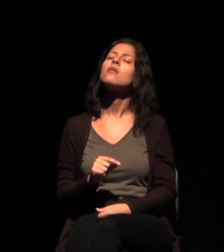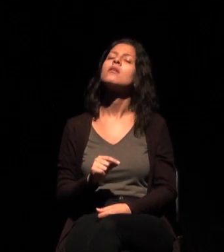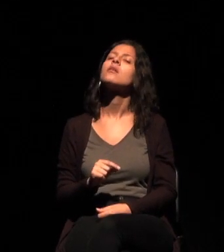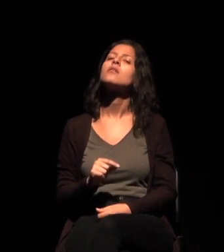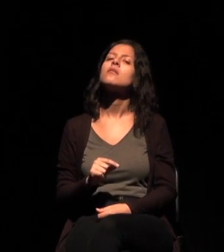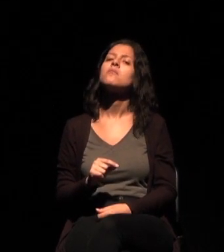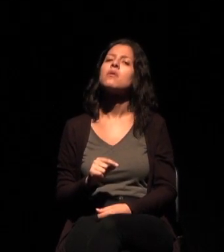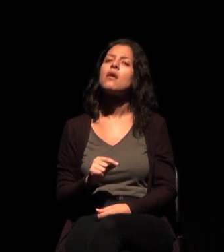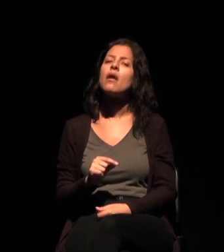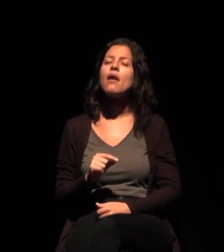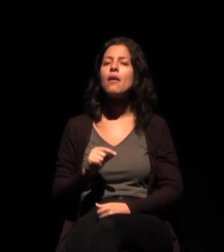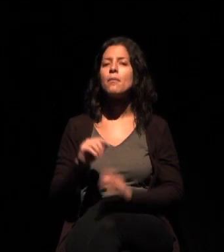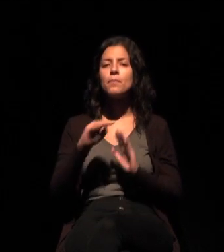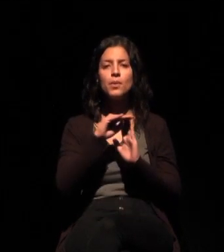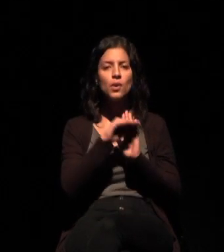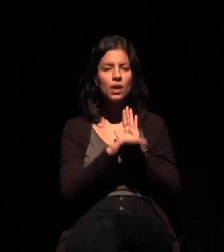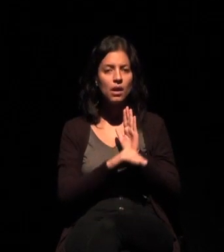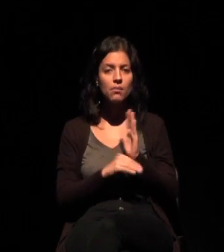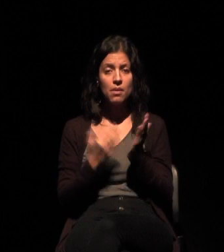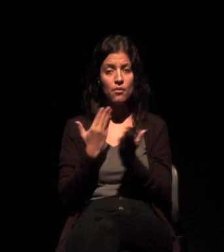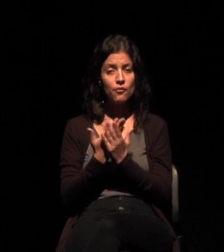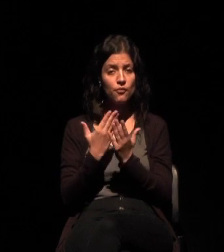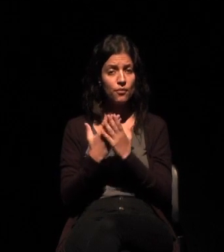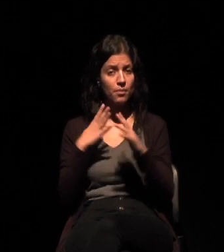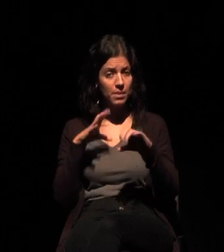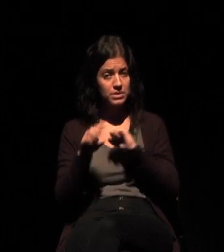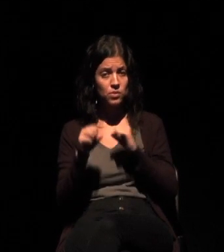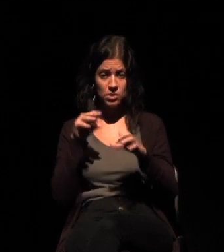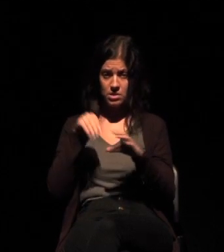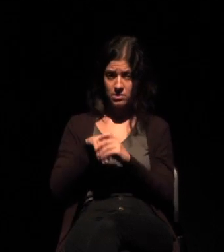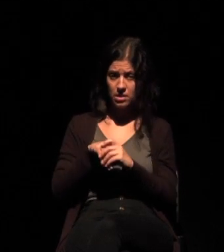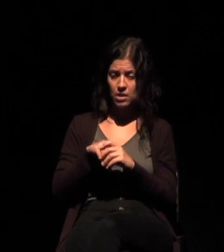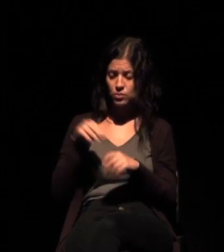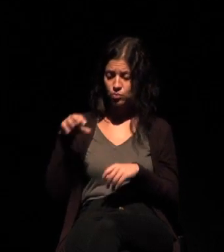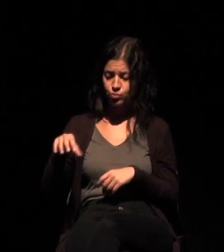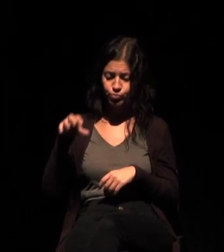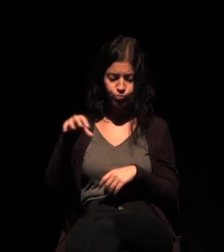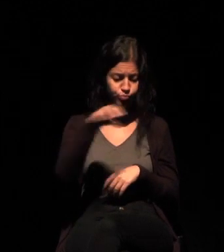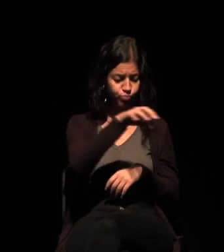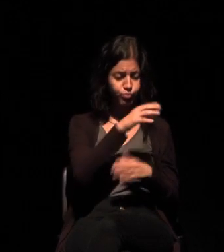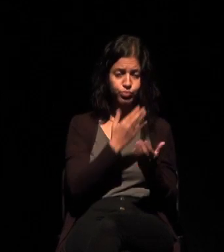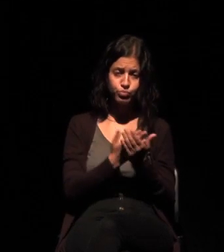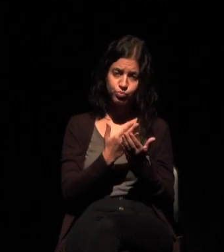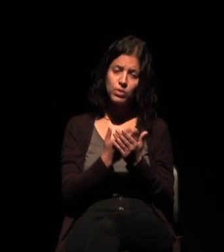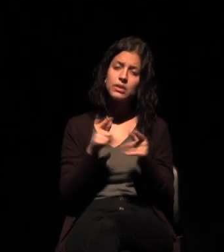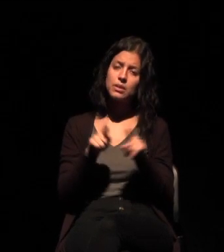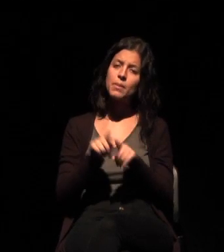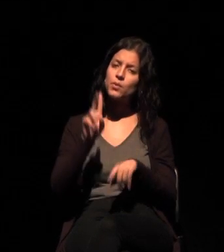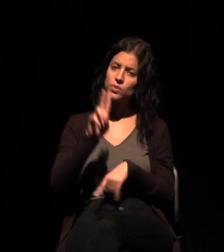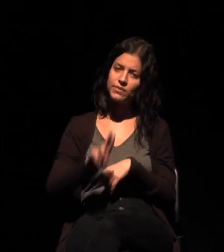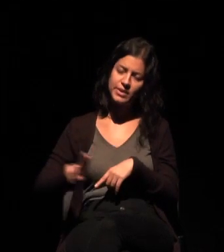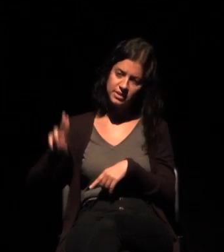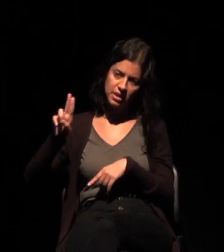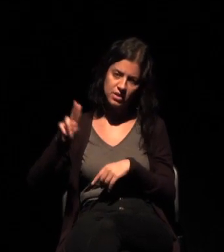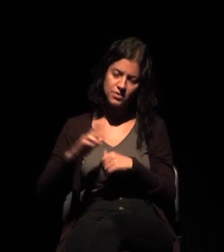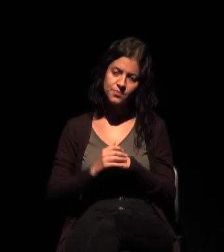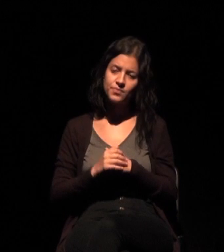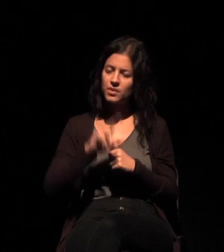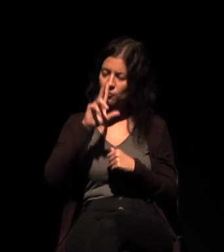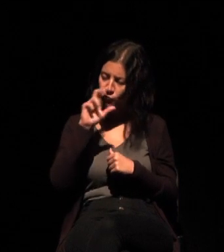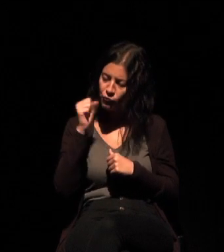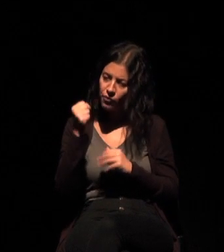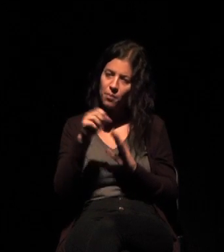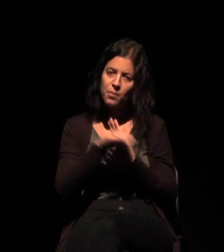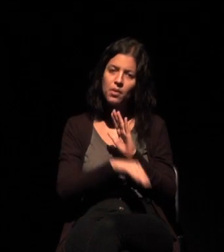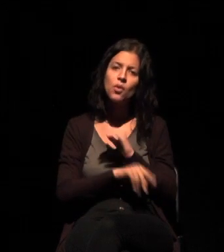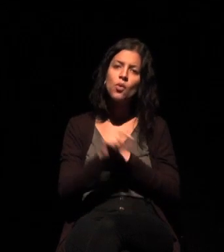se dividem essencialmente nas nossas escolas e nas provocações com a universidade do porto tanto a nível das escolas do nosso problema fortes são a